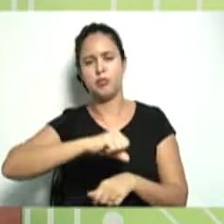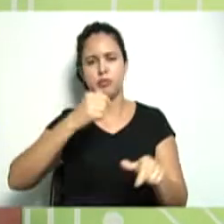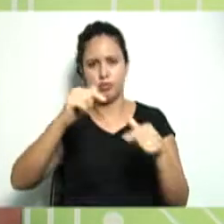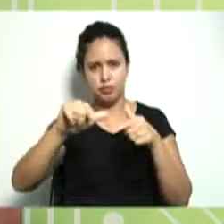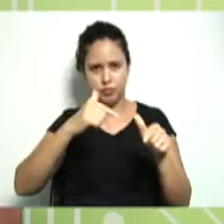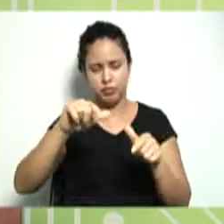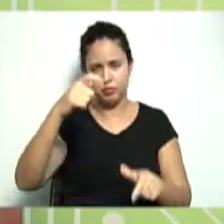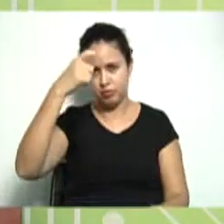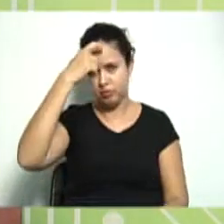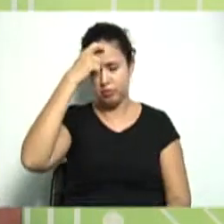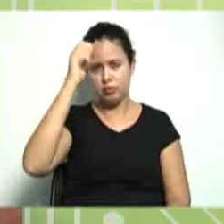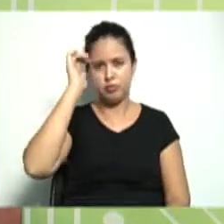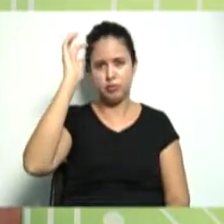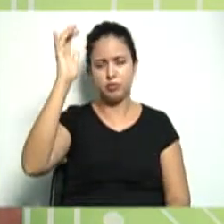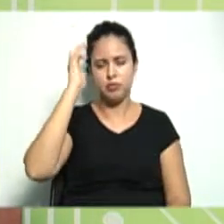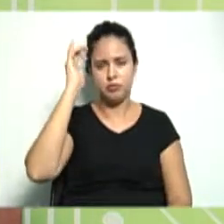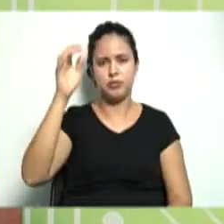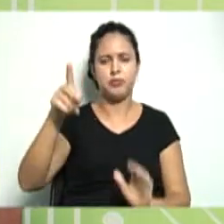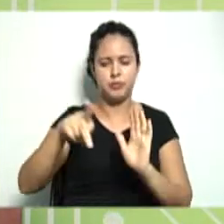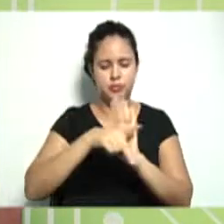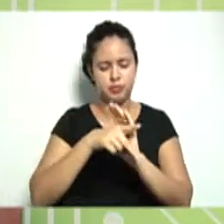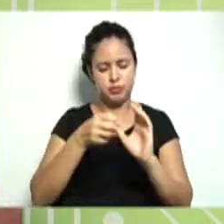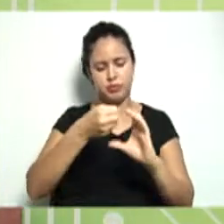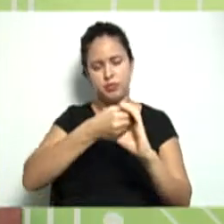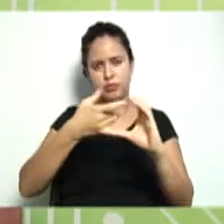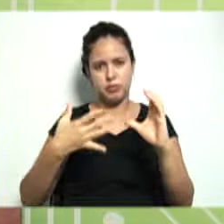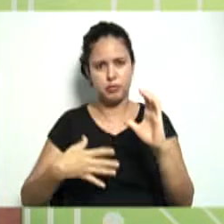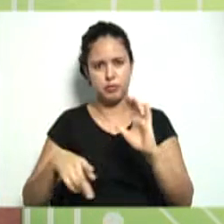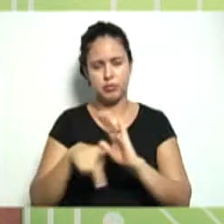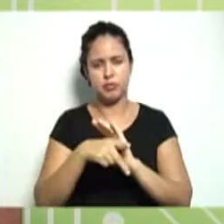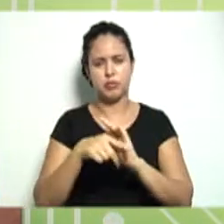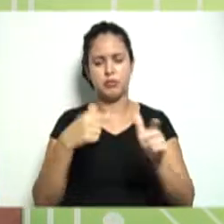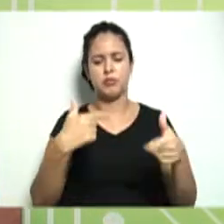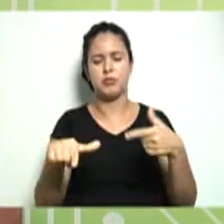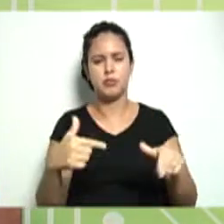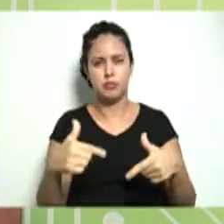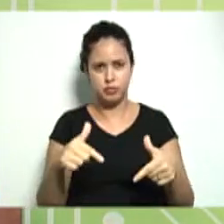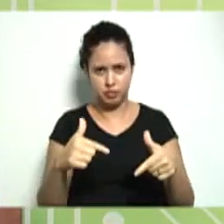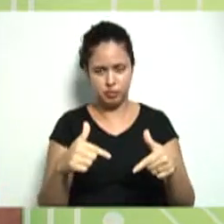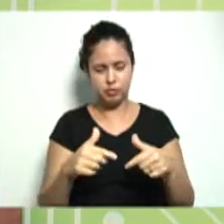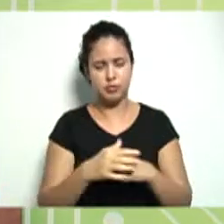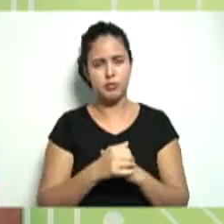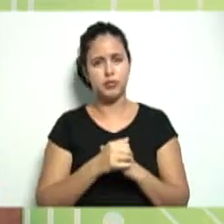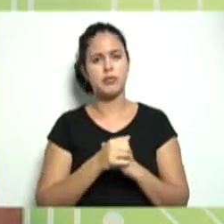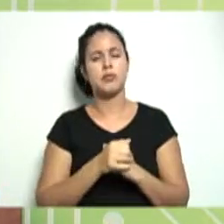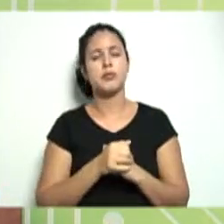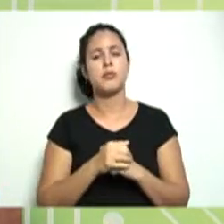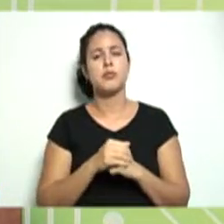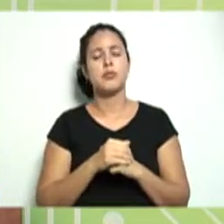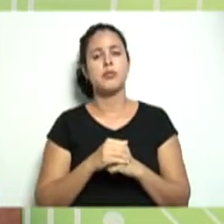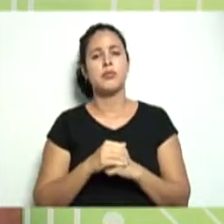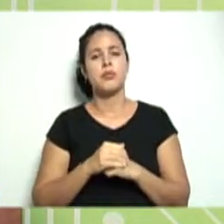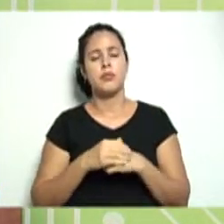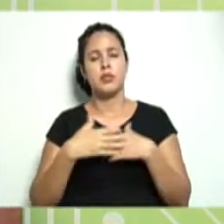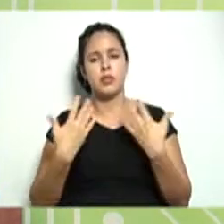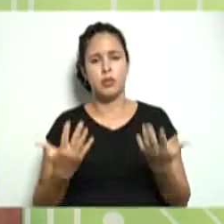Com aquelas aptidões características daquele tipo de trabalho. Então, um homem que ia governar a